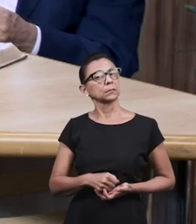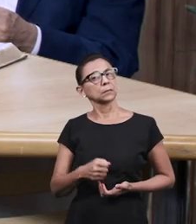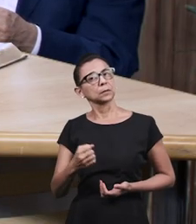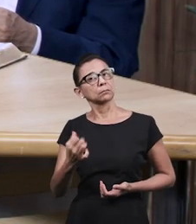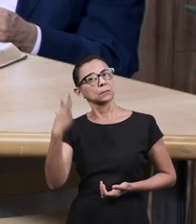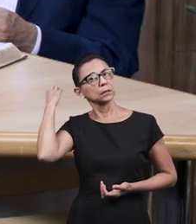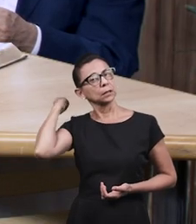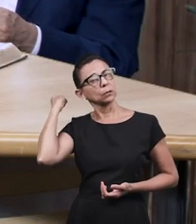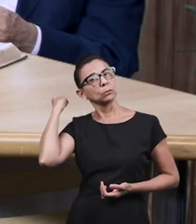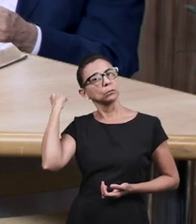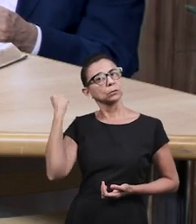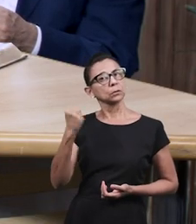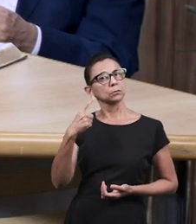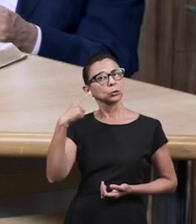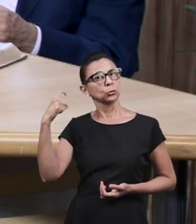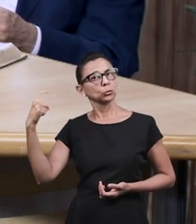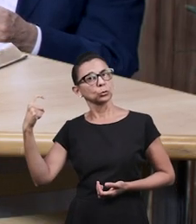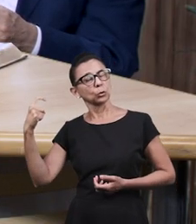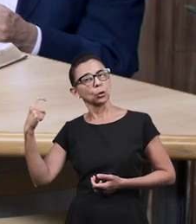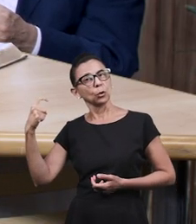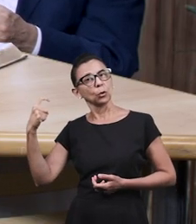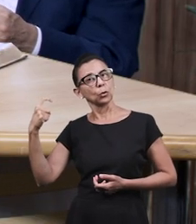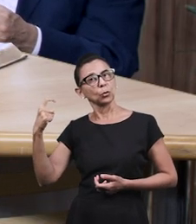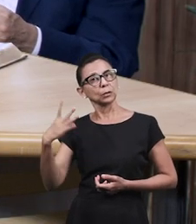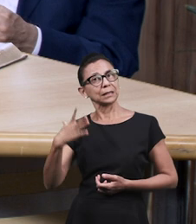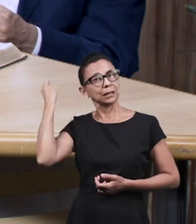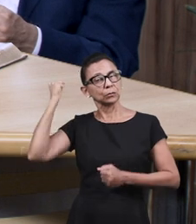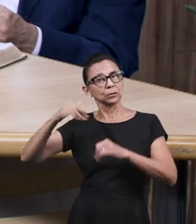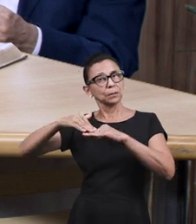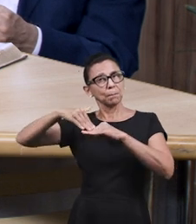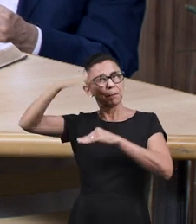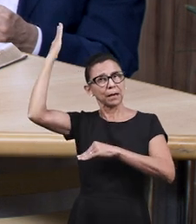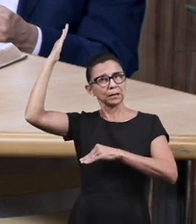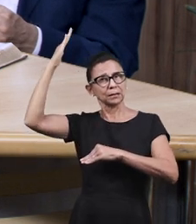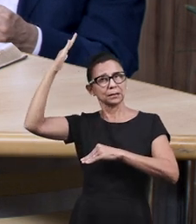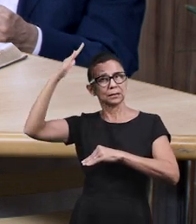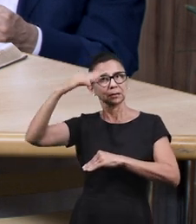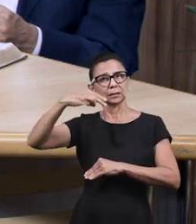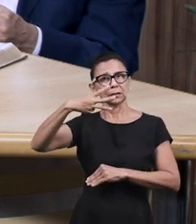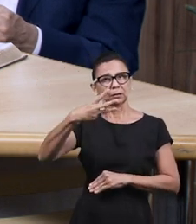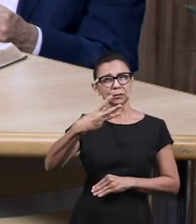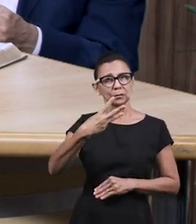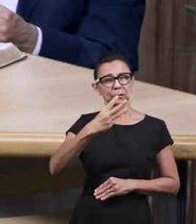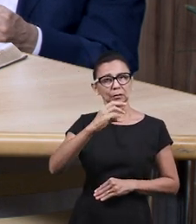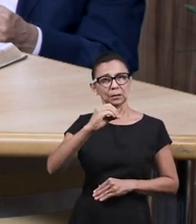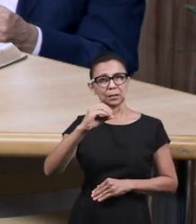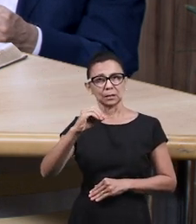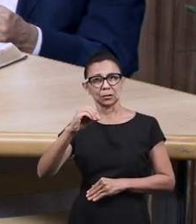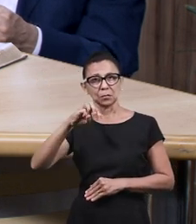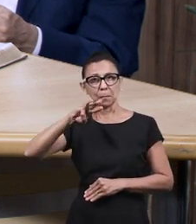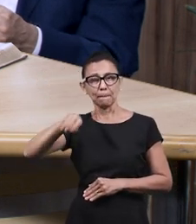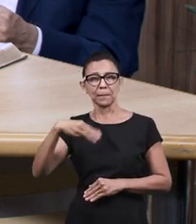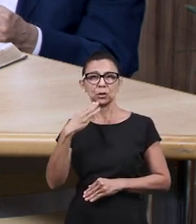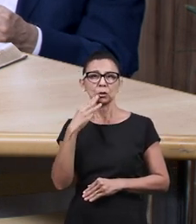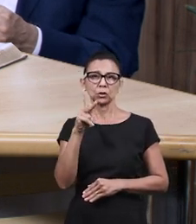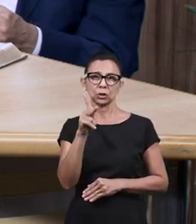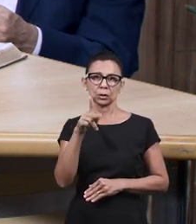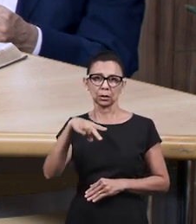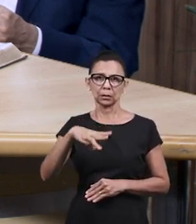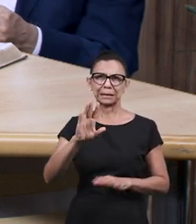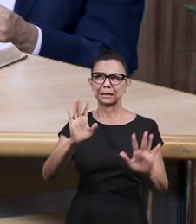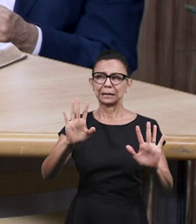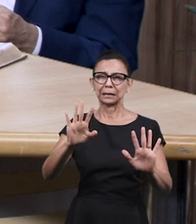segundo, que você ia dizendo, a velocidade da luz ela é muito maior. 300 milhões de de quilômetros. quilômetros por